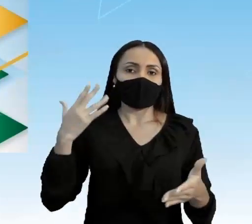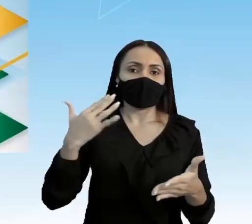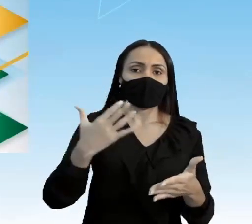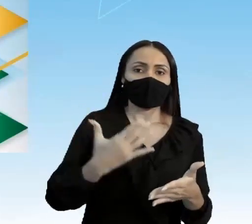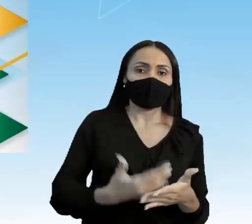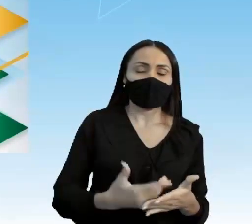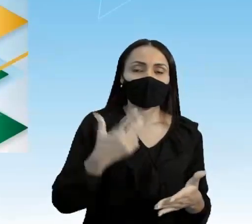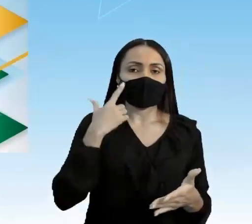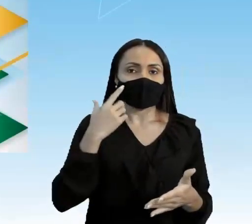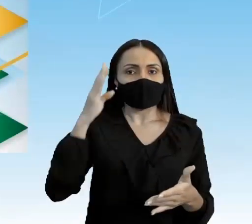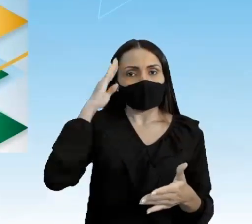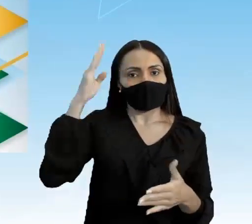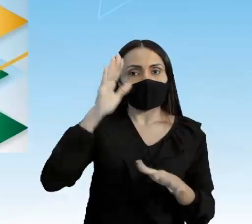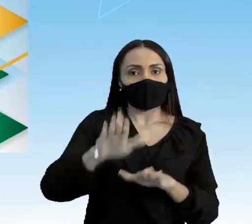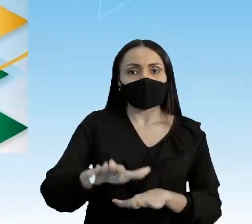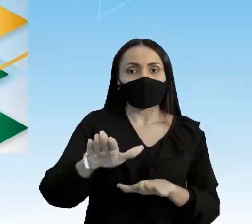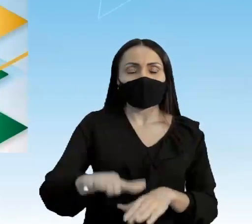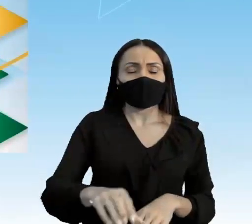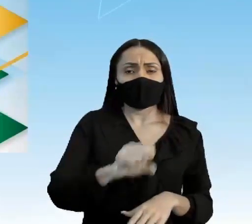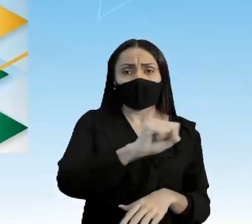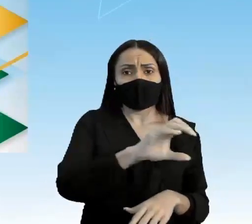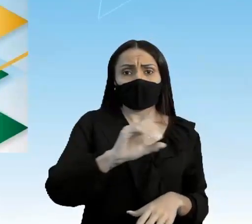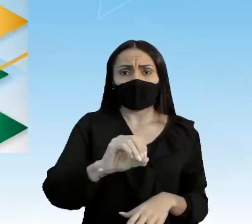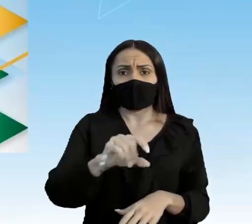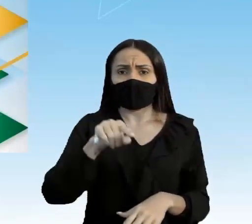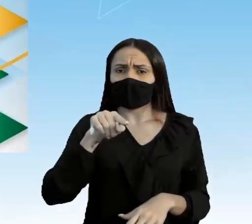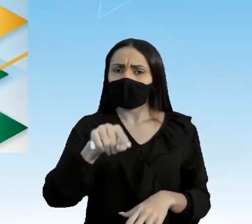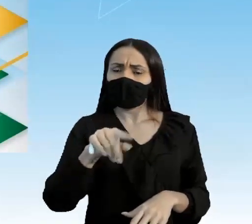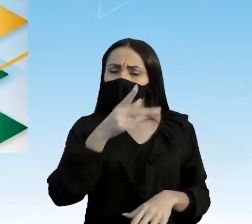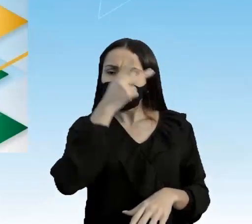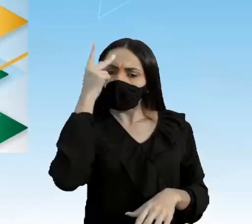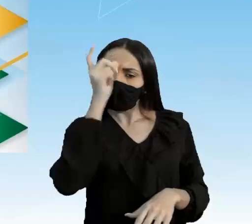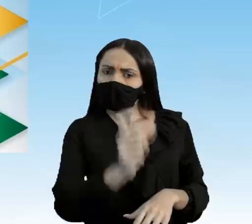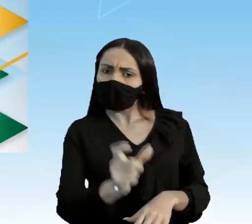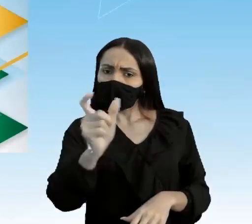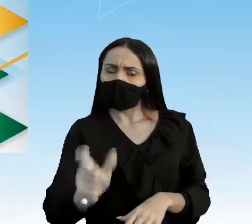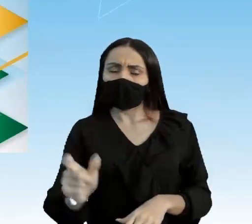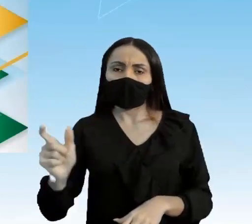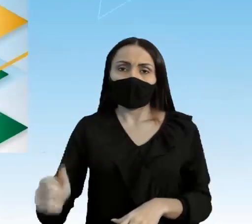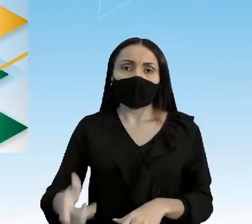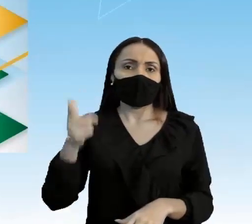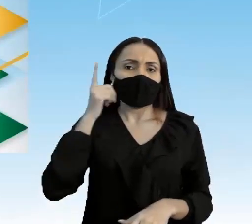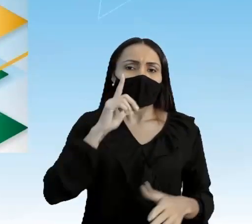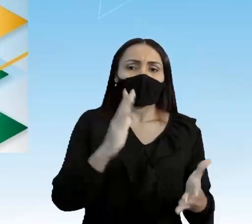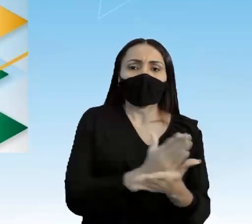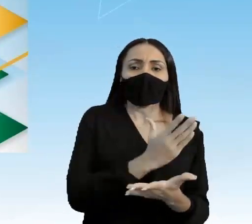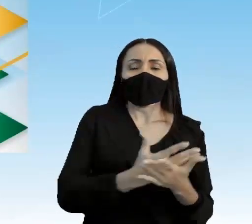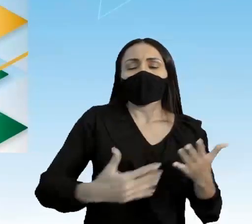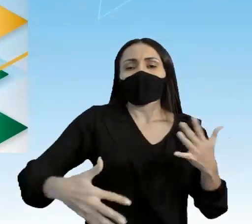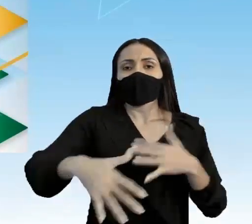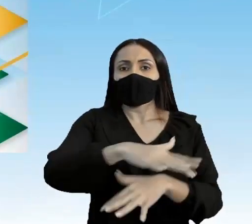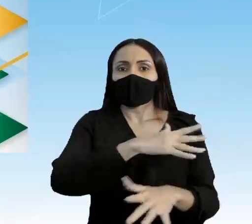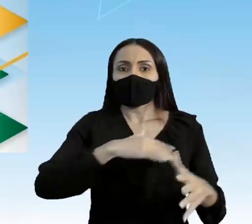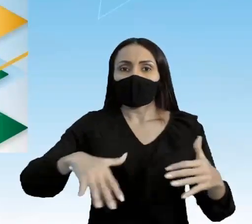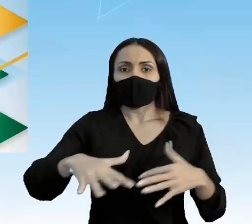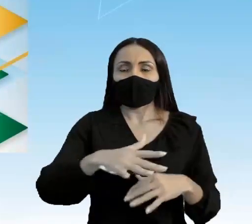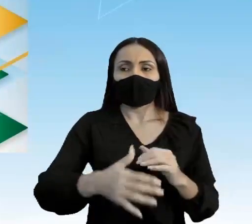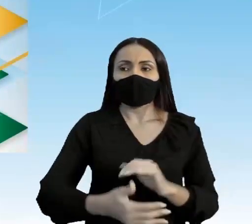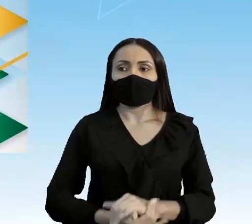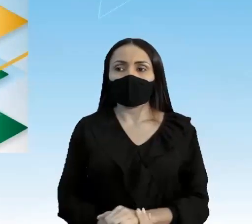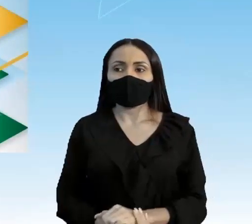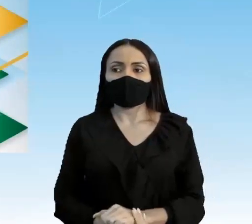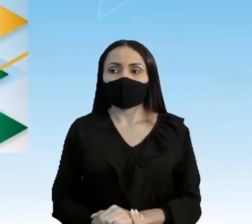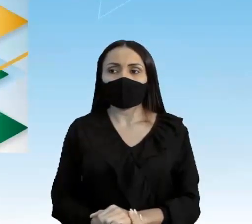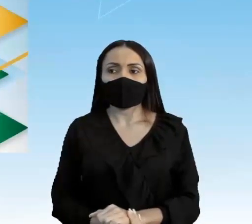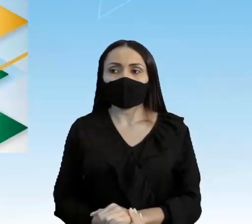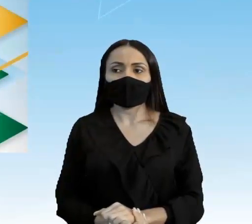Um exército com 80 mil, só 80 mil pessoas. E conquistaram algumas cidades. Hidalgo